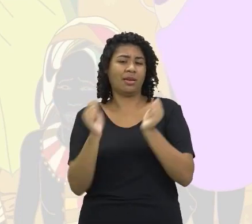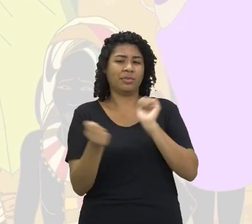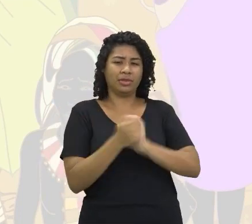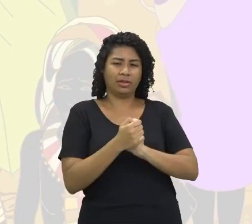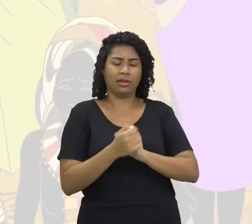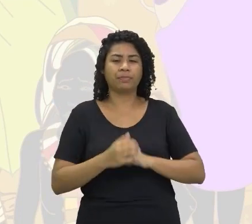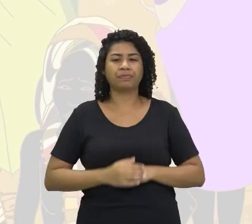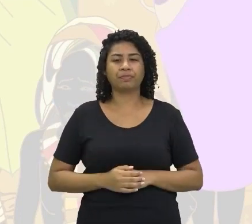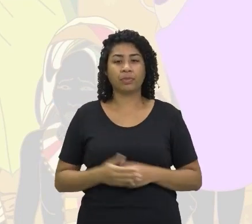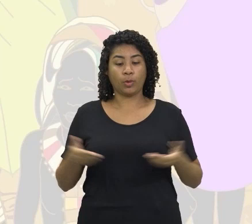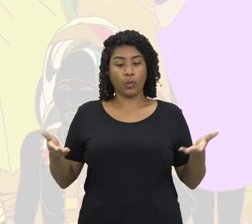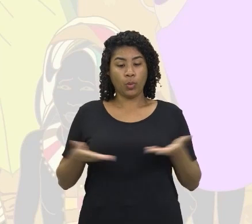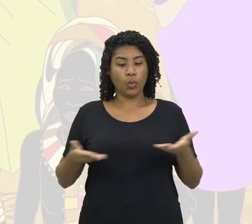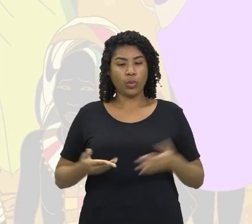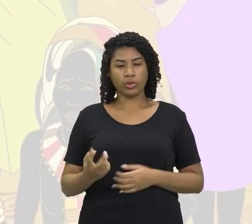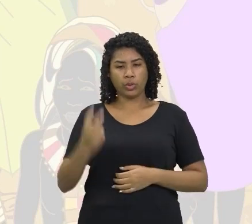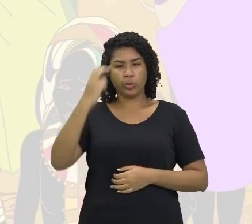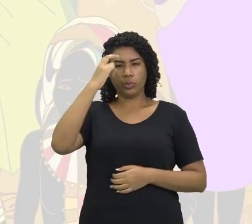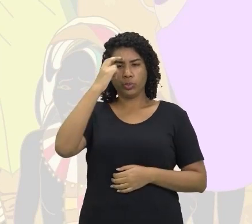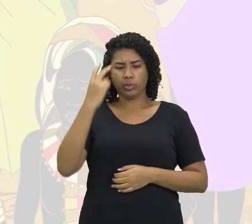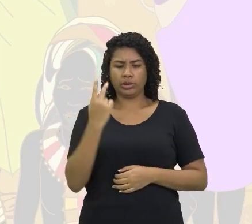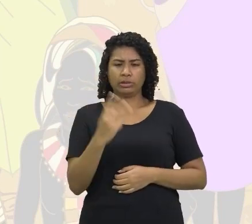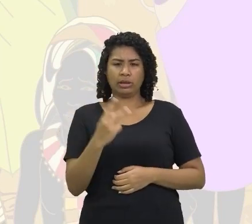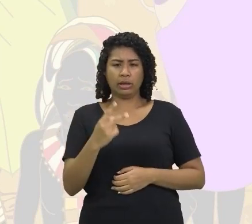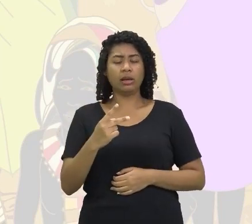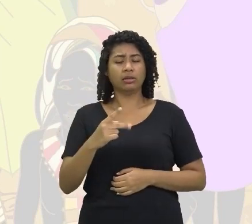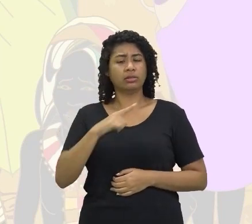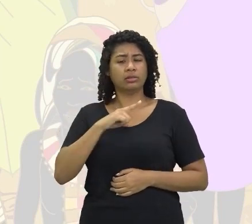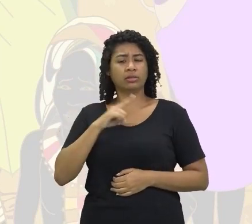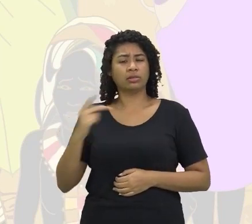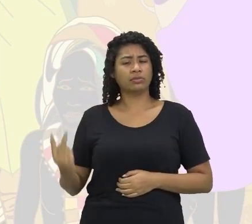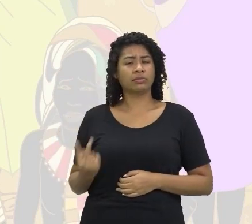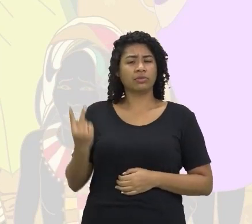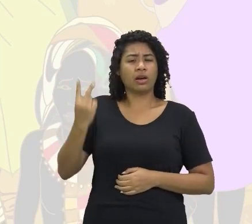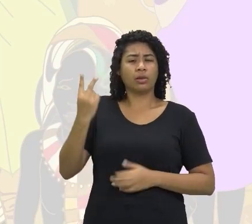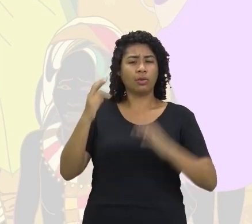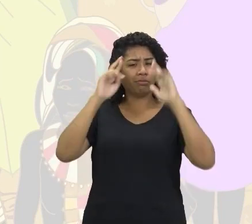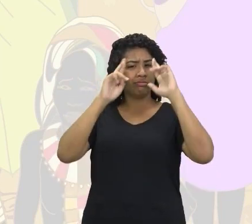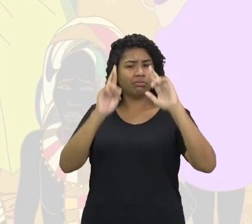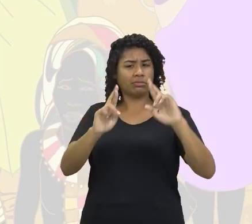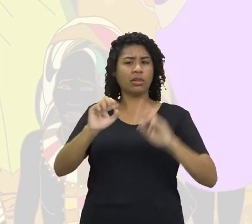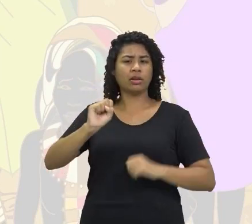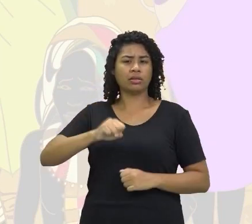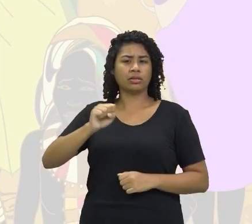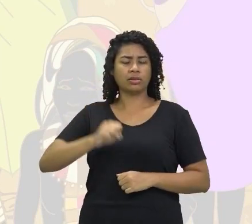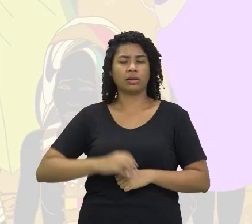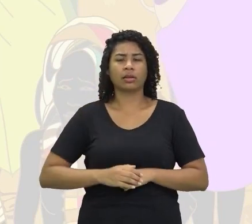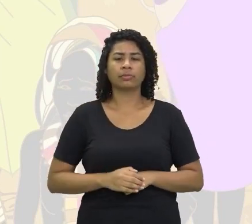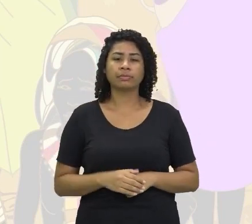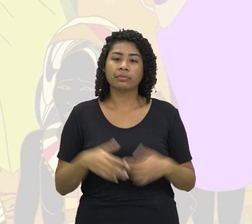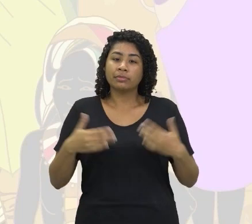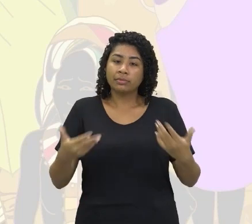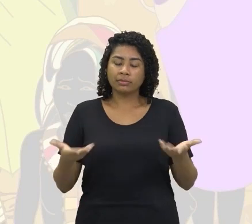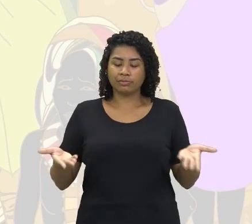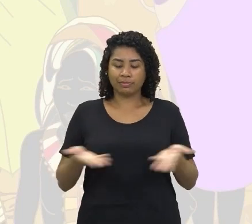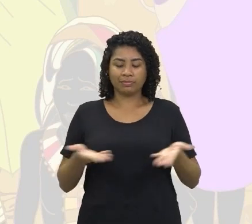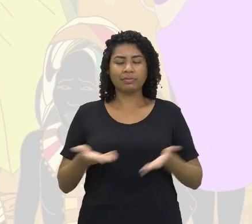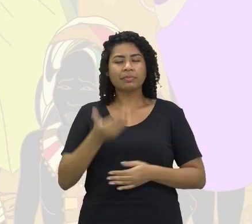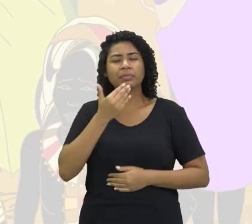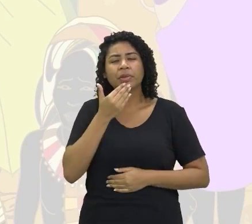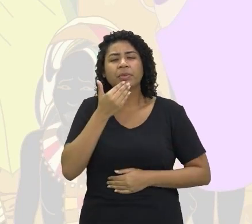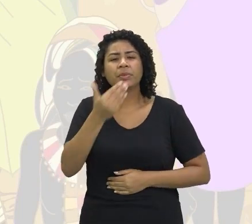crença é reconhecida e respeitada, né? E aqui eu queria te pedir para refletir